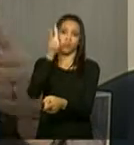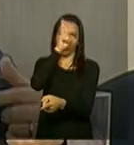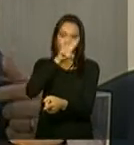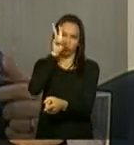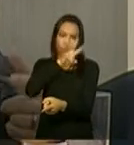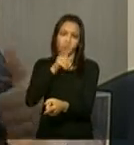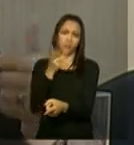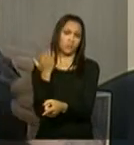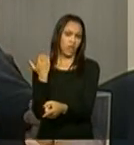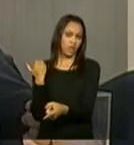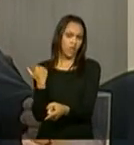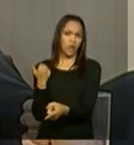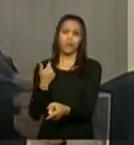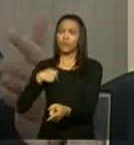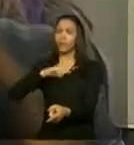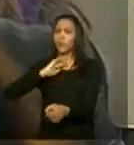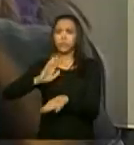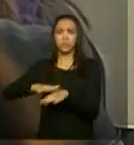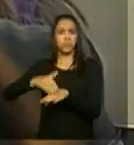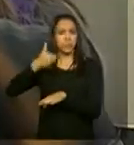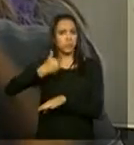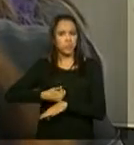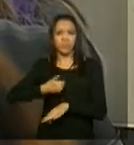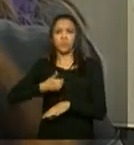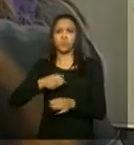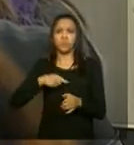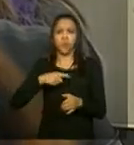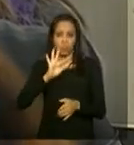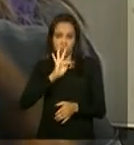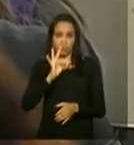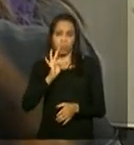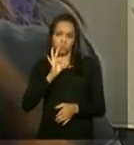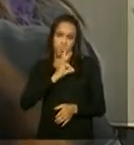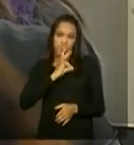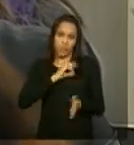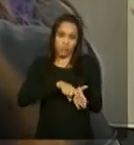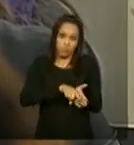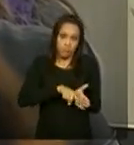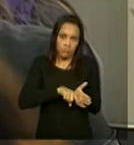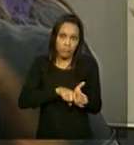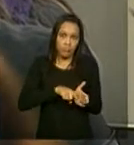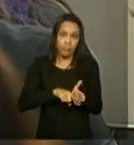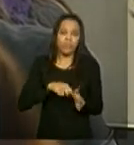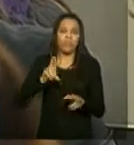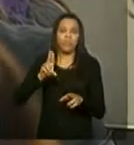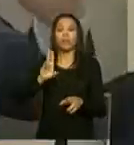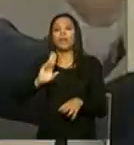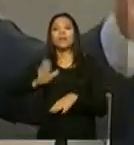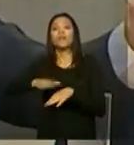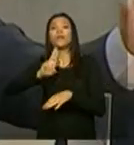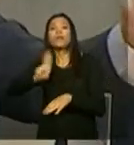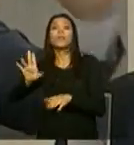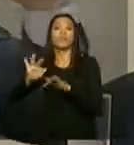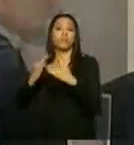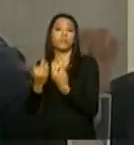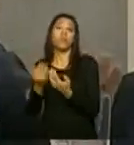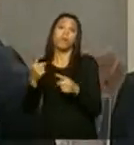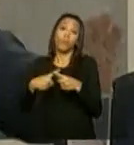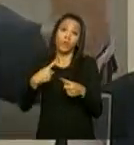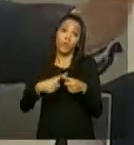na época de investigação em nome da família porque certamente o ministério público nos daria uma resposta